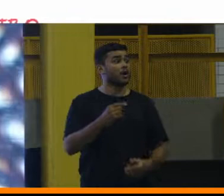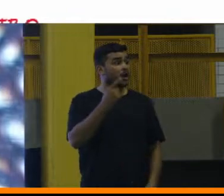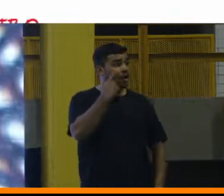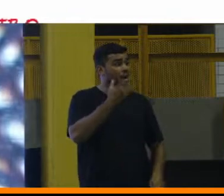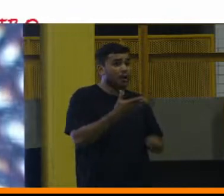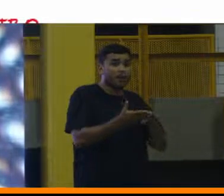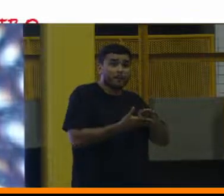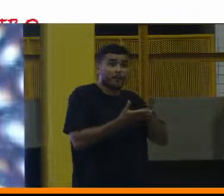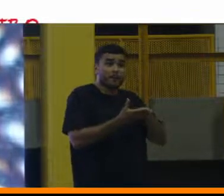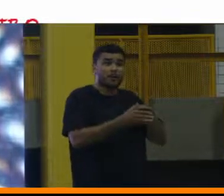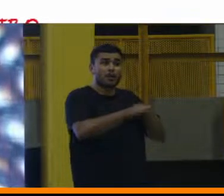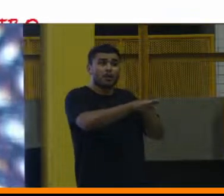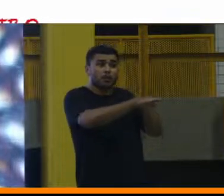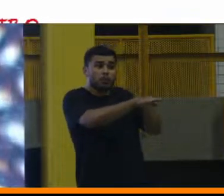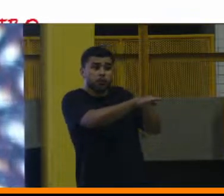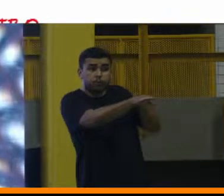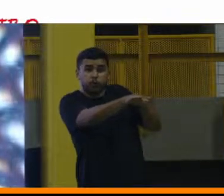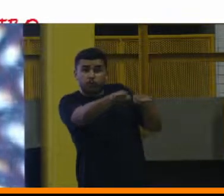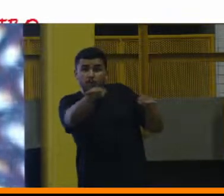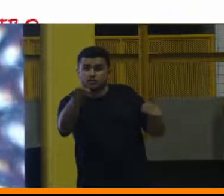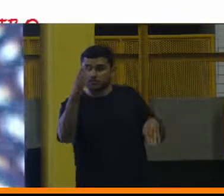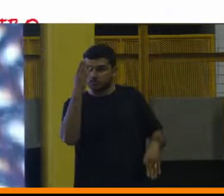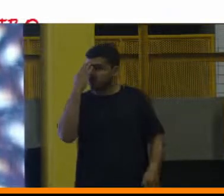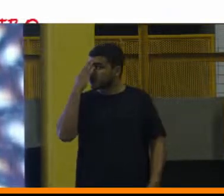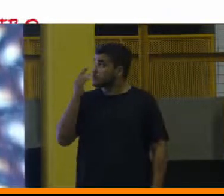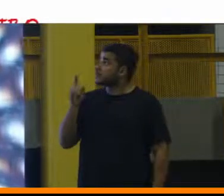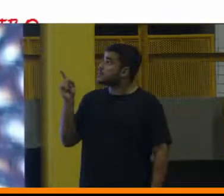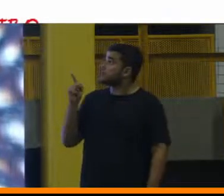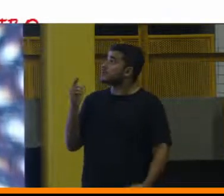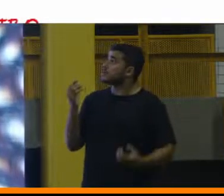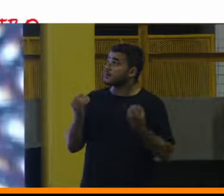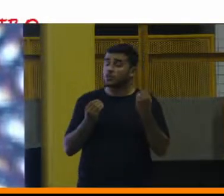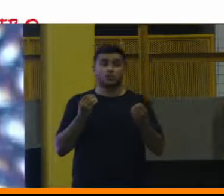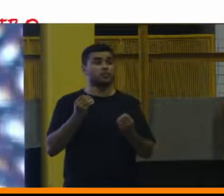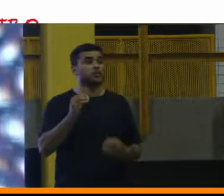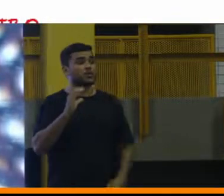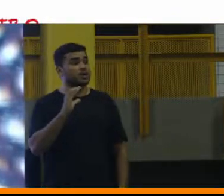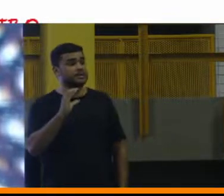aponta sempre para o centro, a tal da centrípeta.